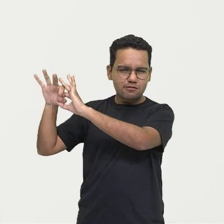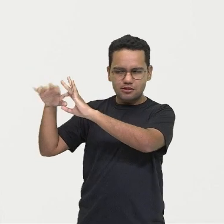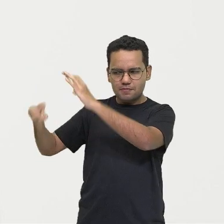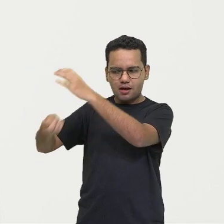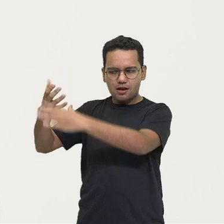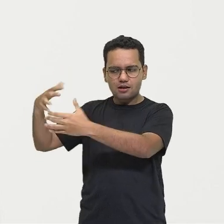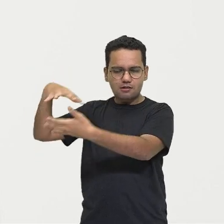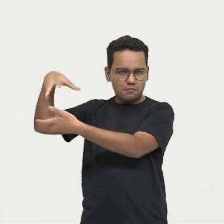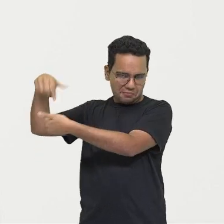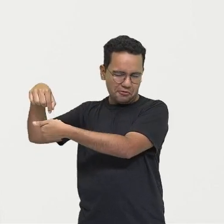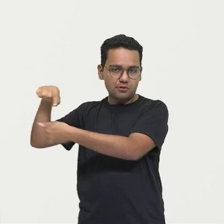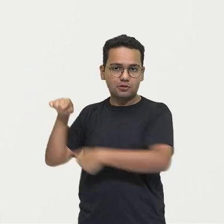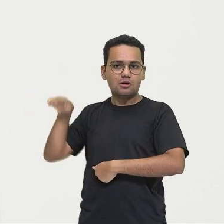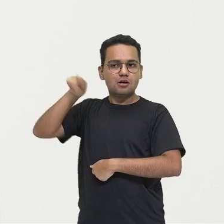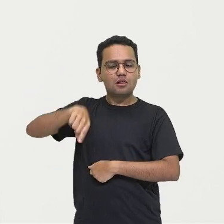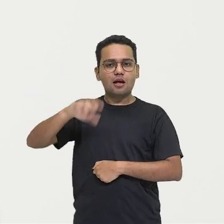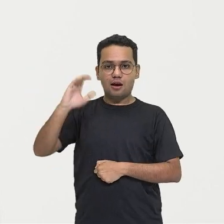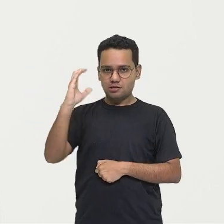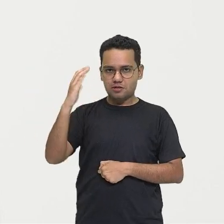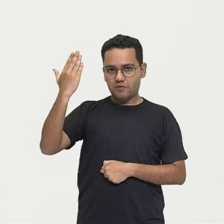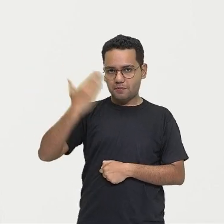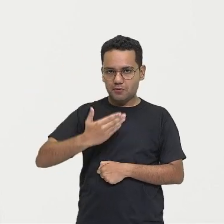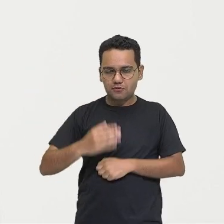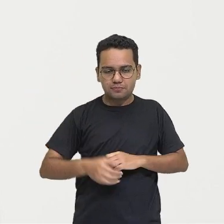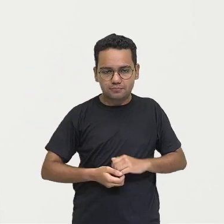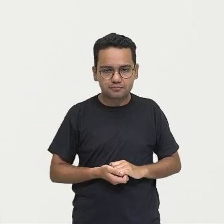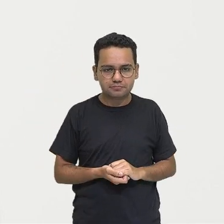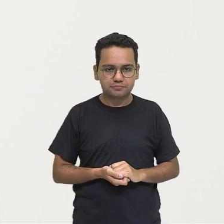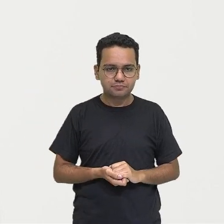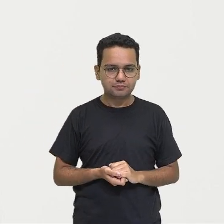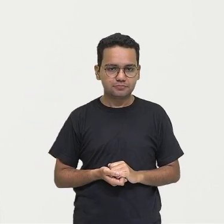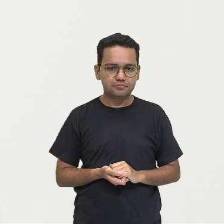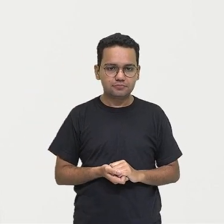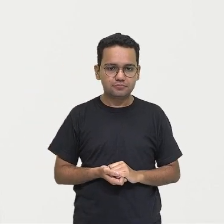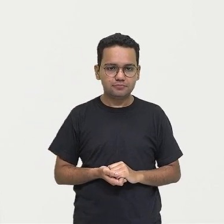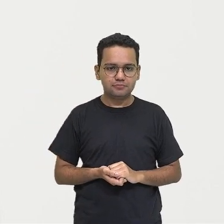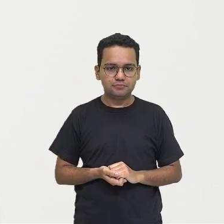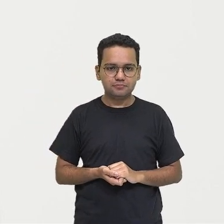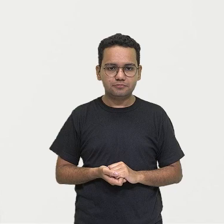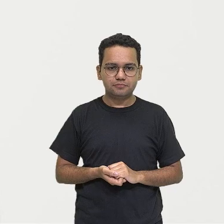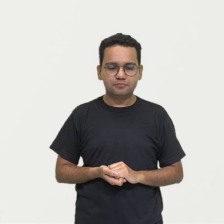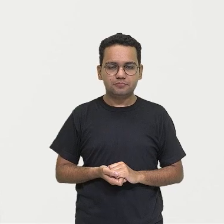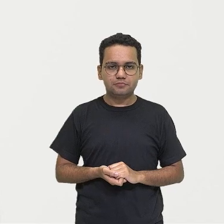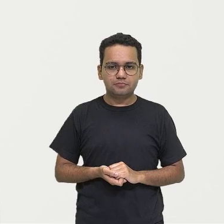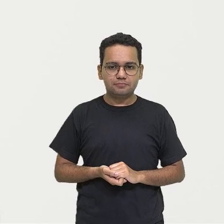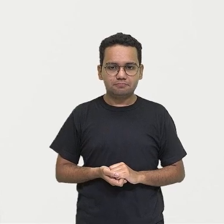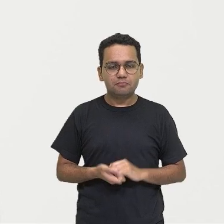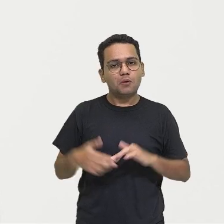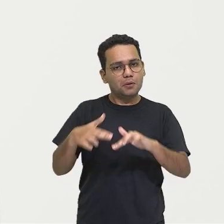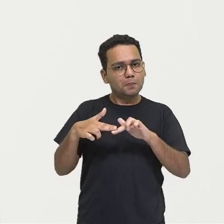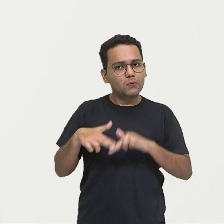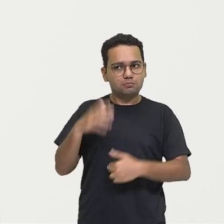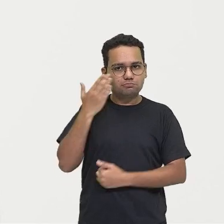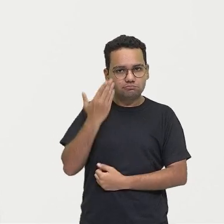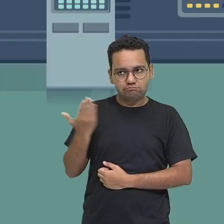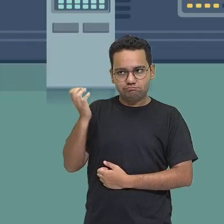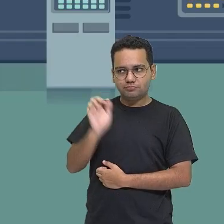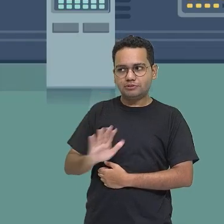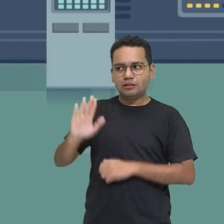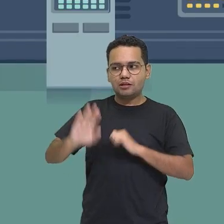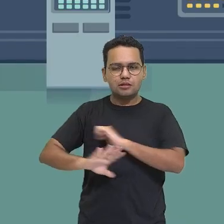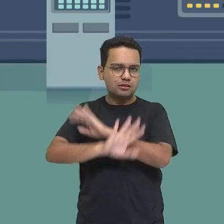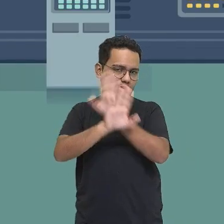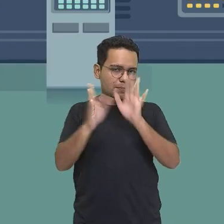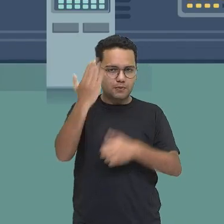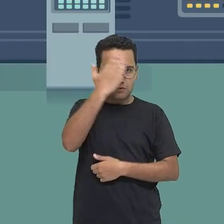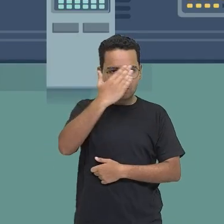também científica. Claro aqui, para que tenhamos, que todo mundo fique bem claro e observe o seguinte: quando